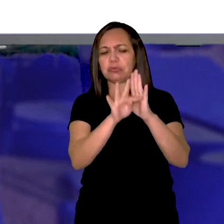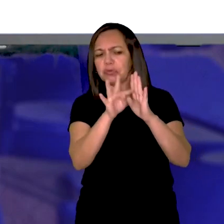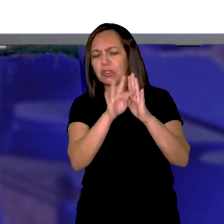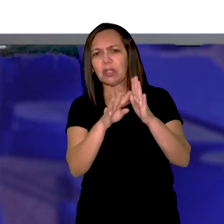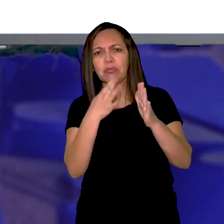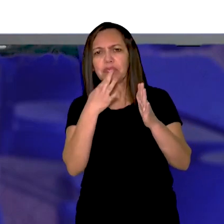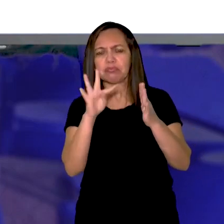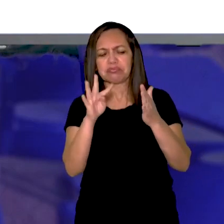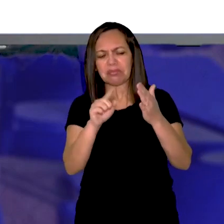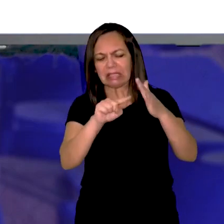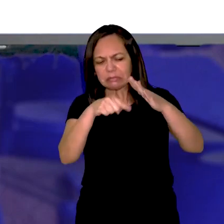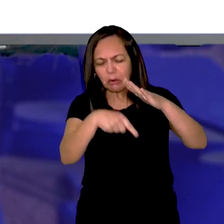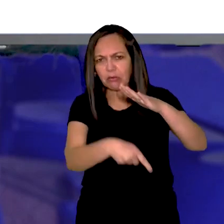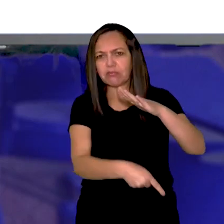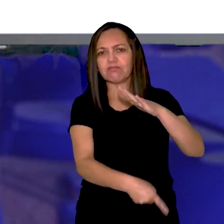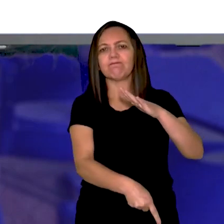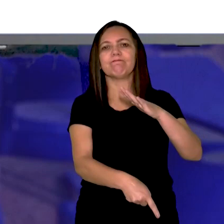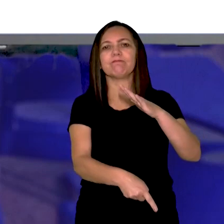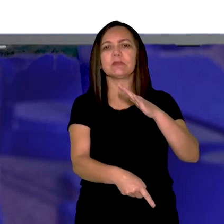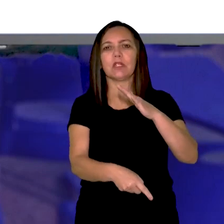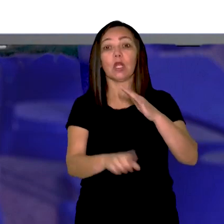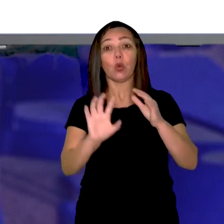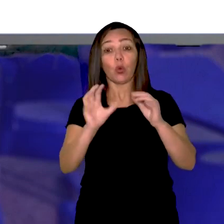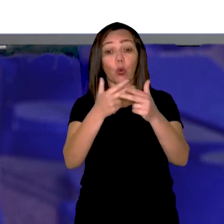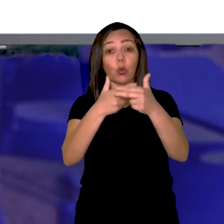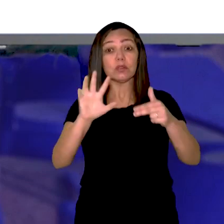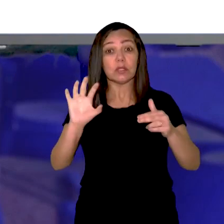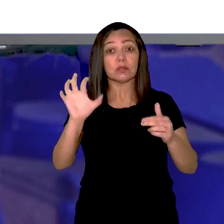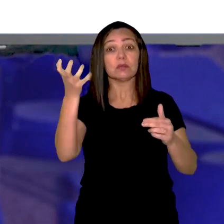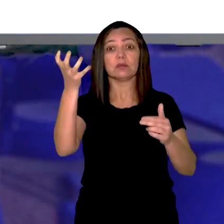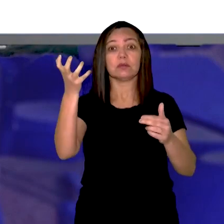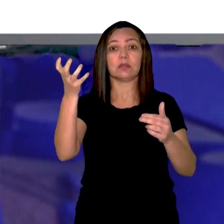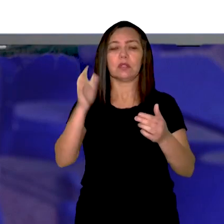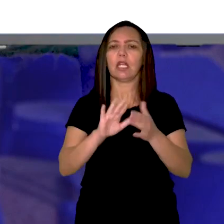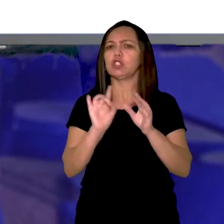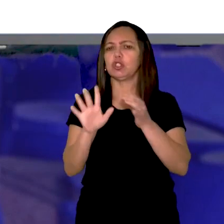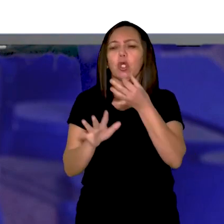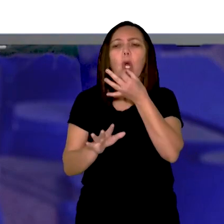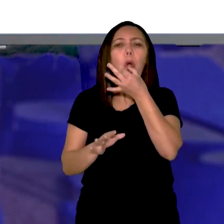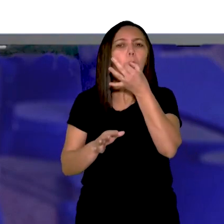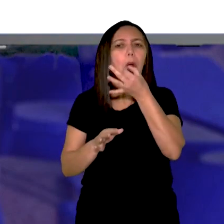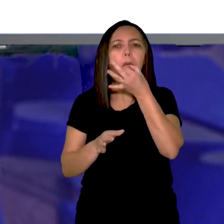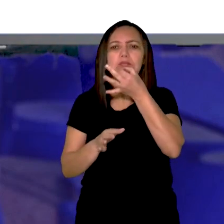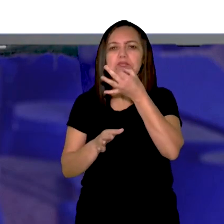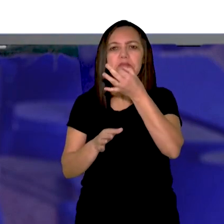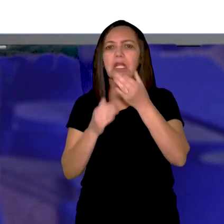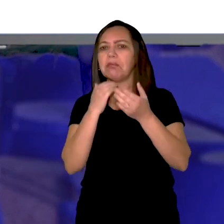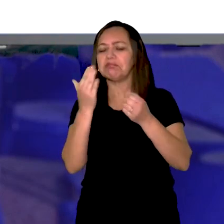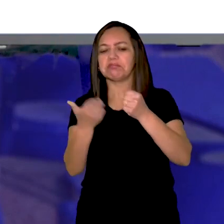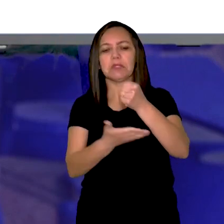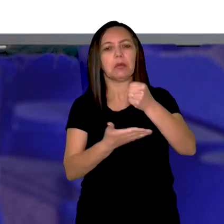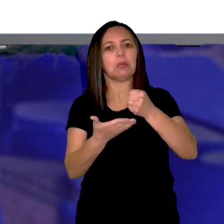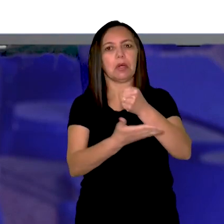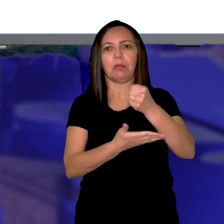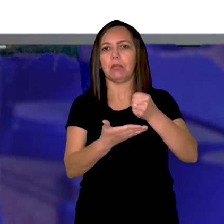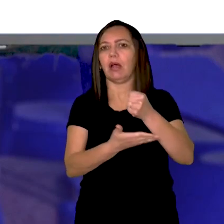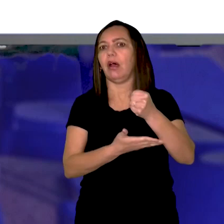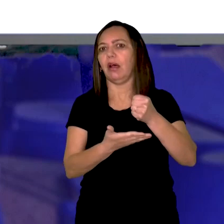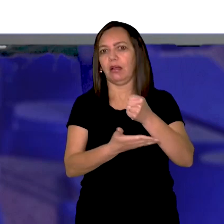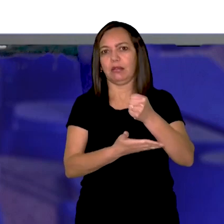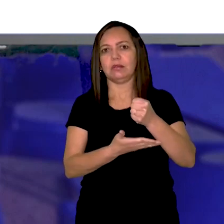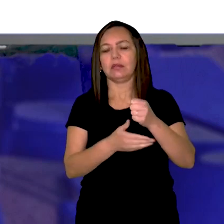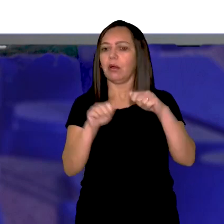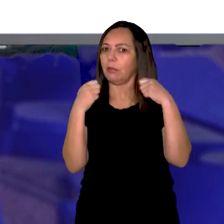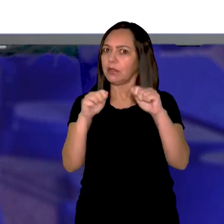verdade de um fato, e segue nesse sentido. Então, não passa pelo critério